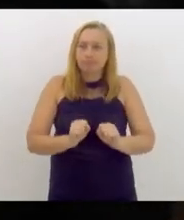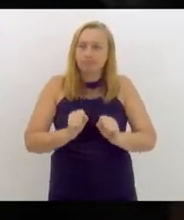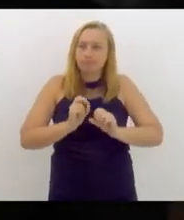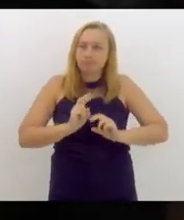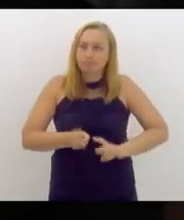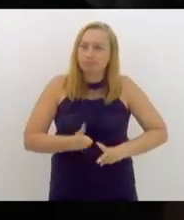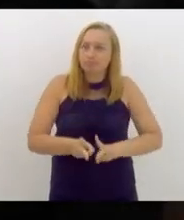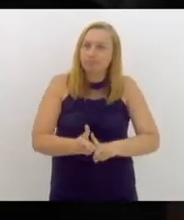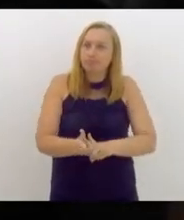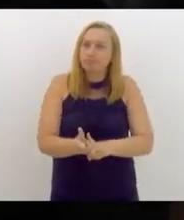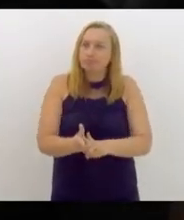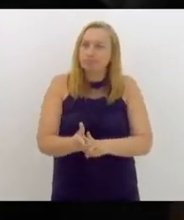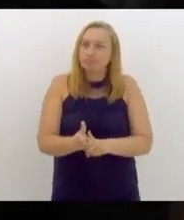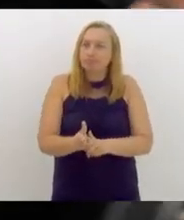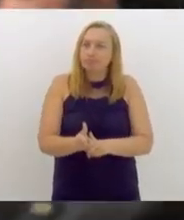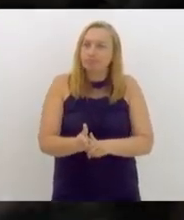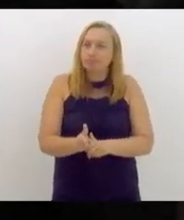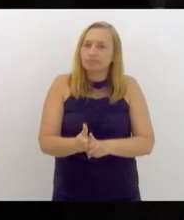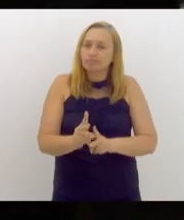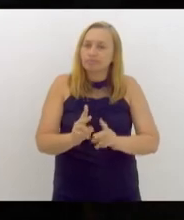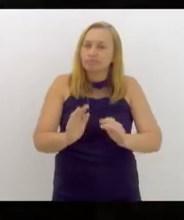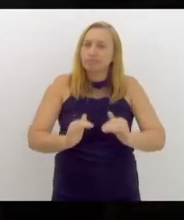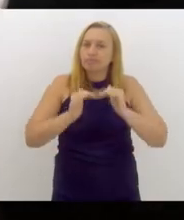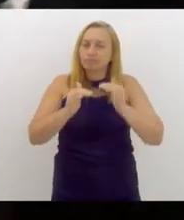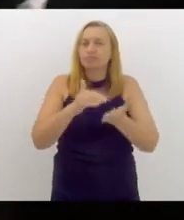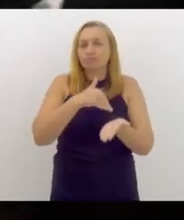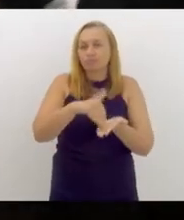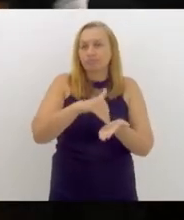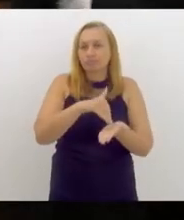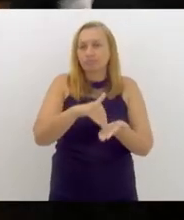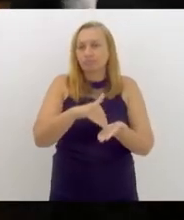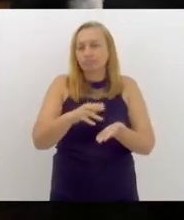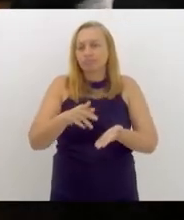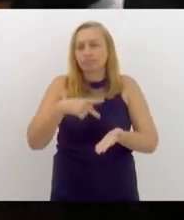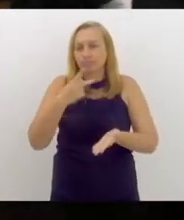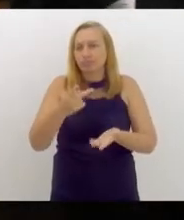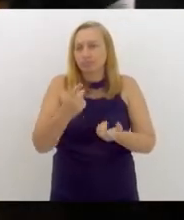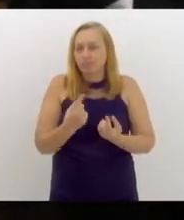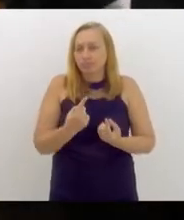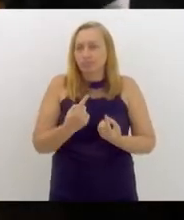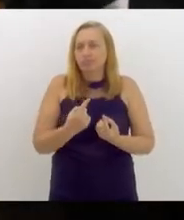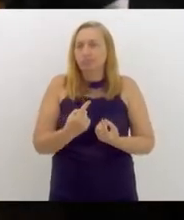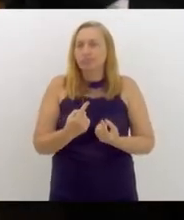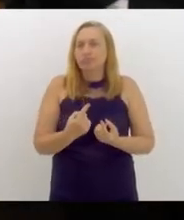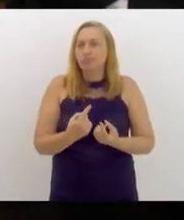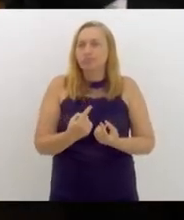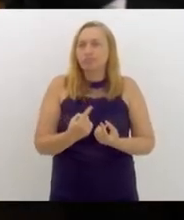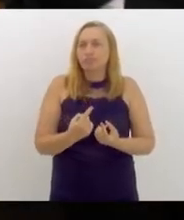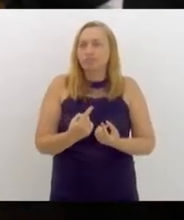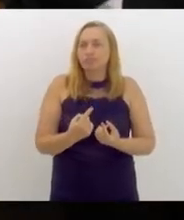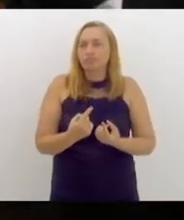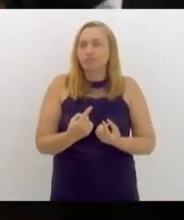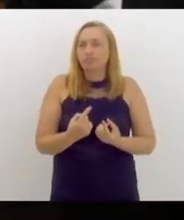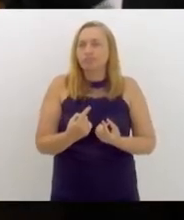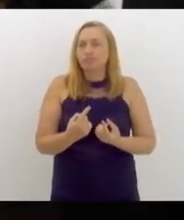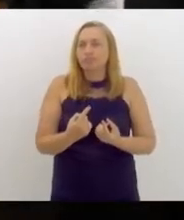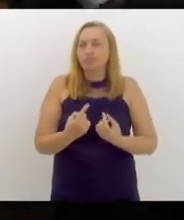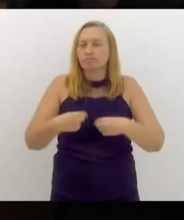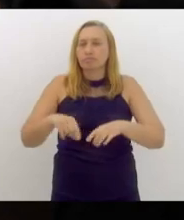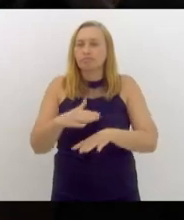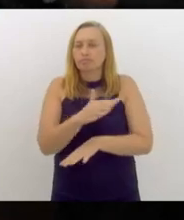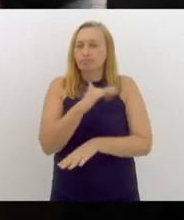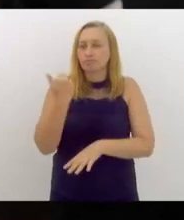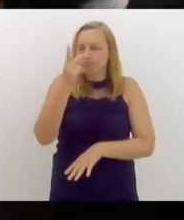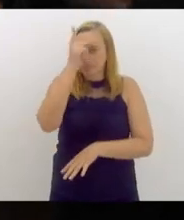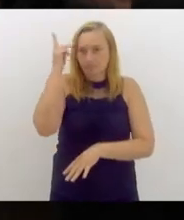adiante essa subsecretaria que trata do combate e mitigação das perdas dessa